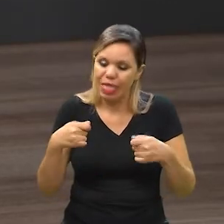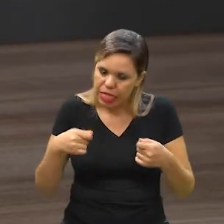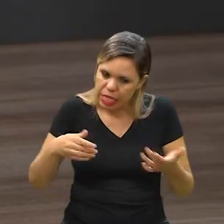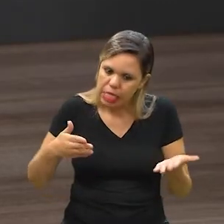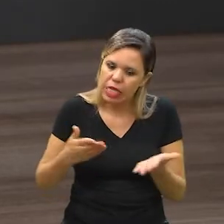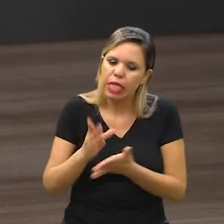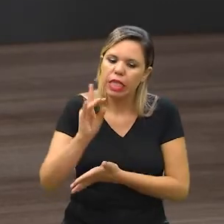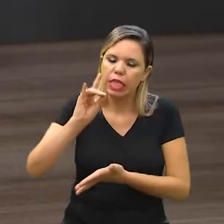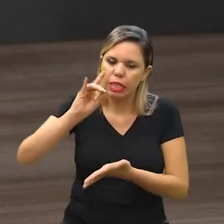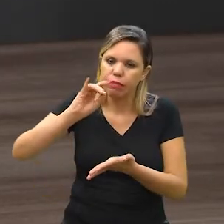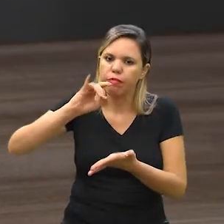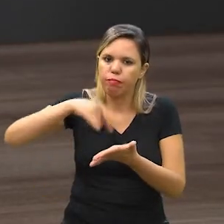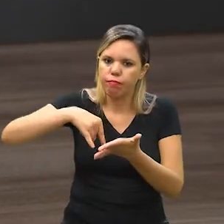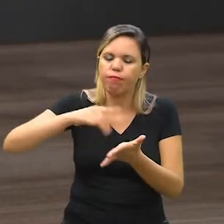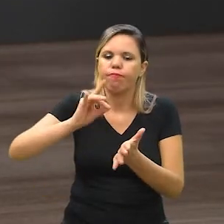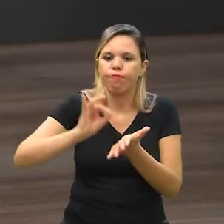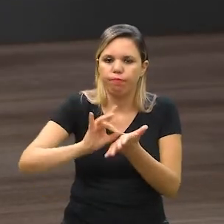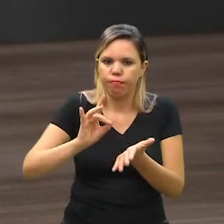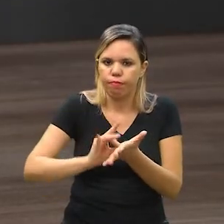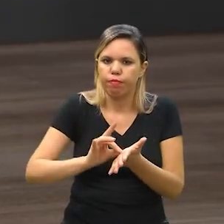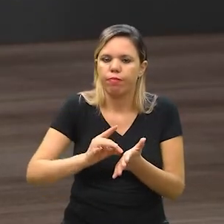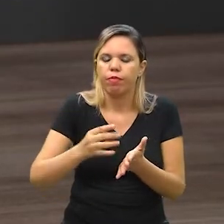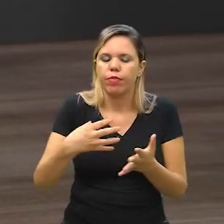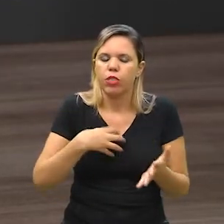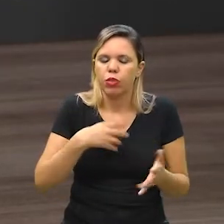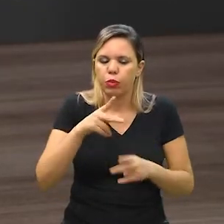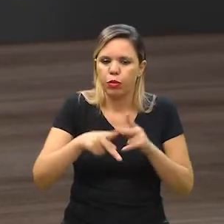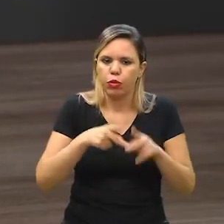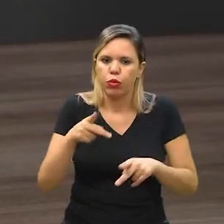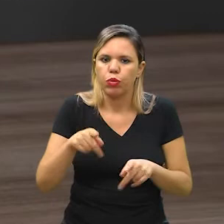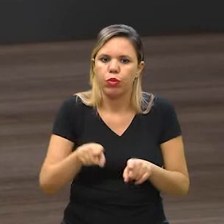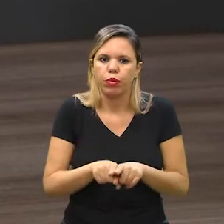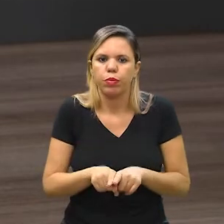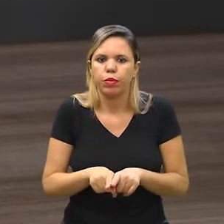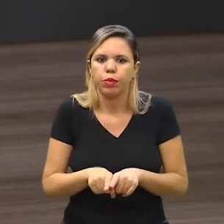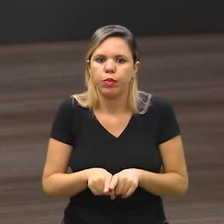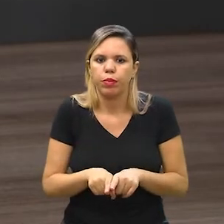preciso legalizar. Vocês sentiram que esse público